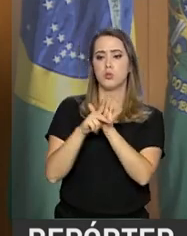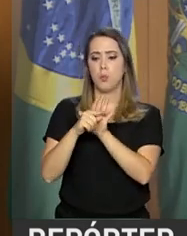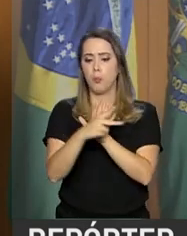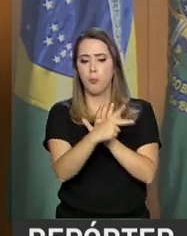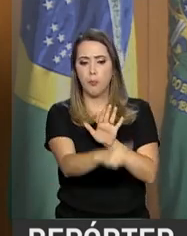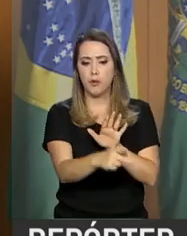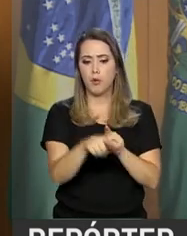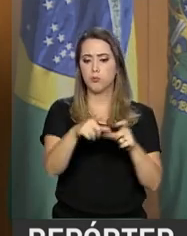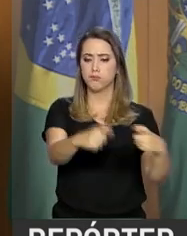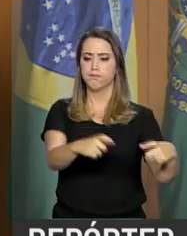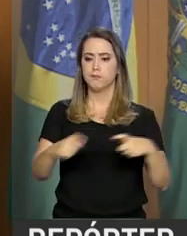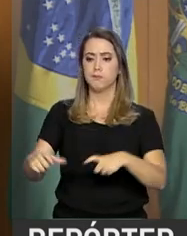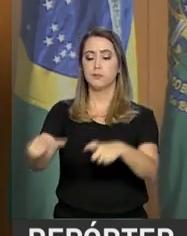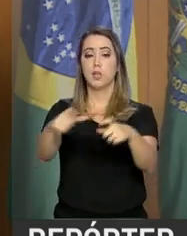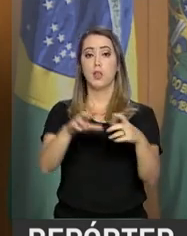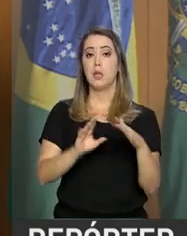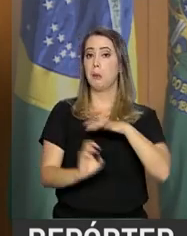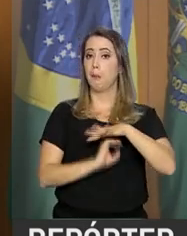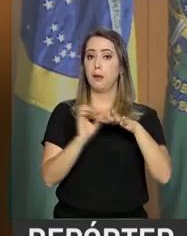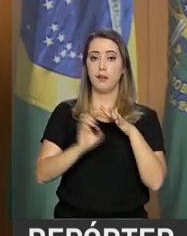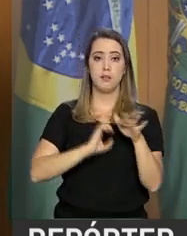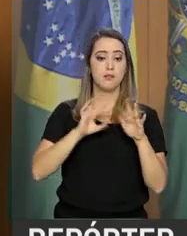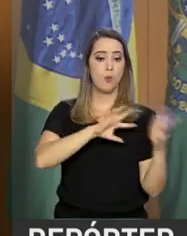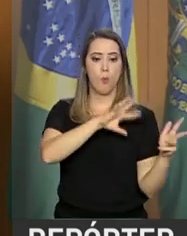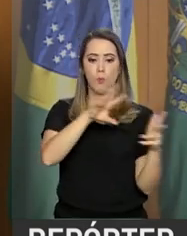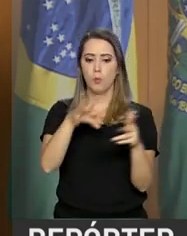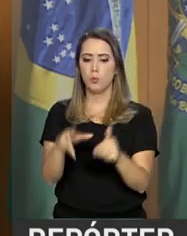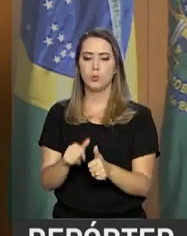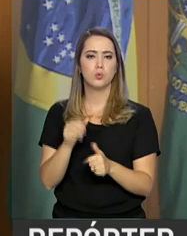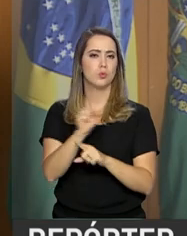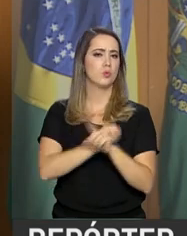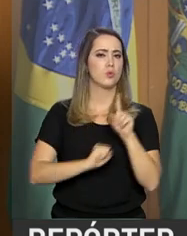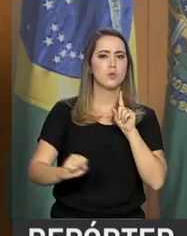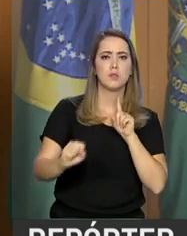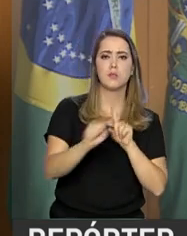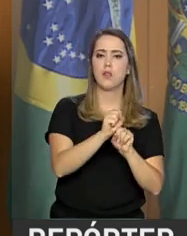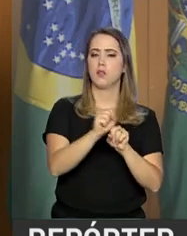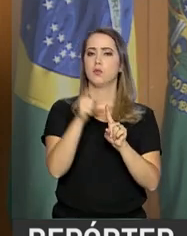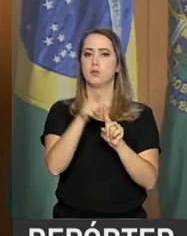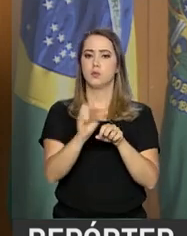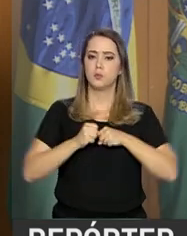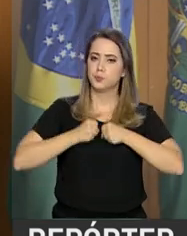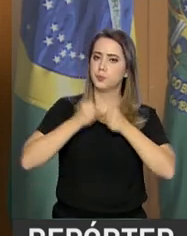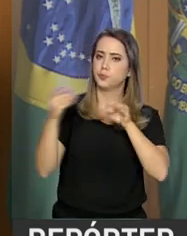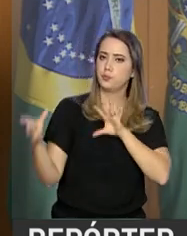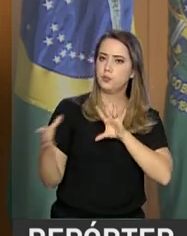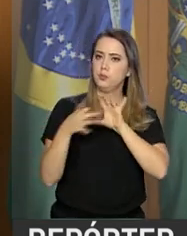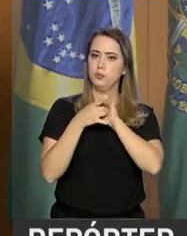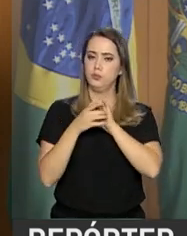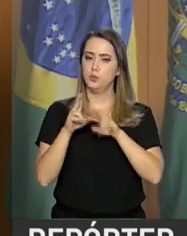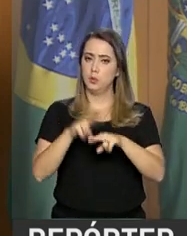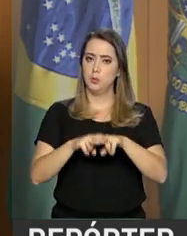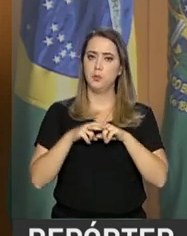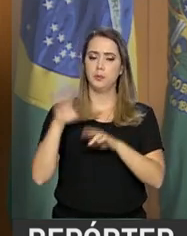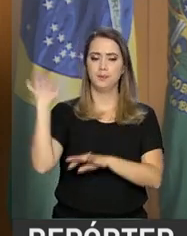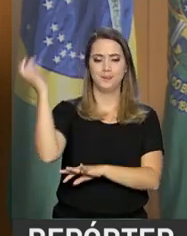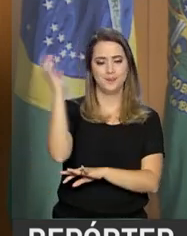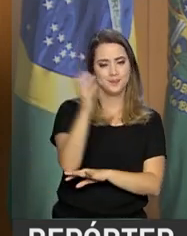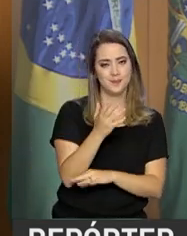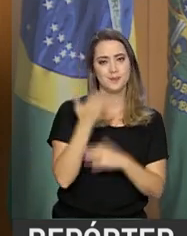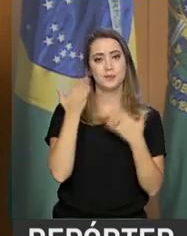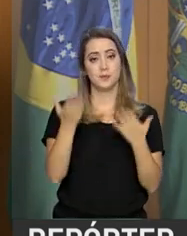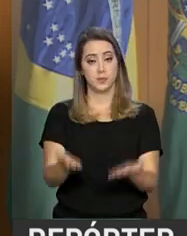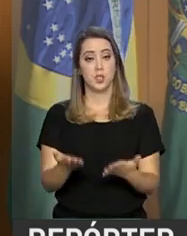organismos internacionais e ver com toda a sociedade para somar esforços em benefício do meio ambiente